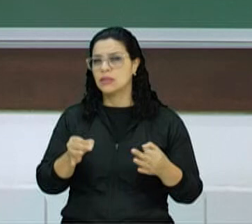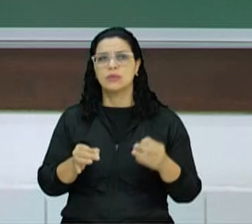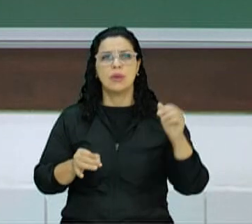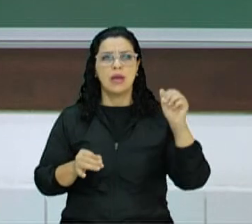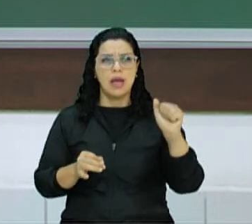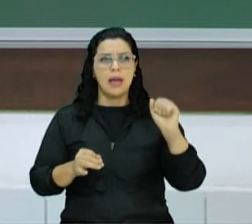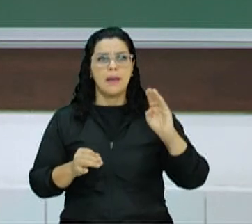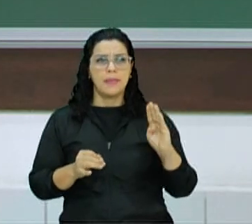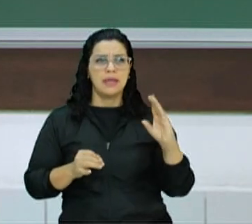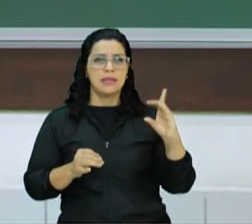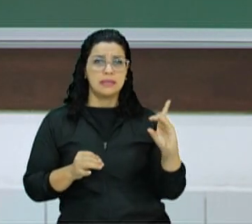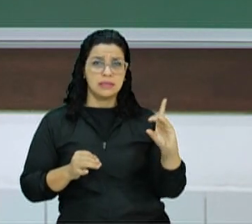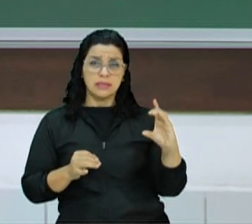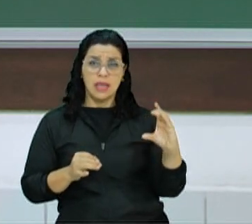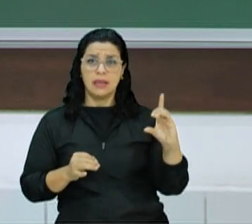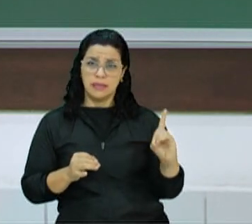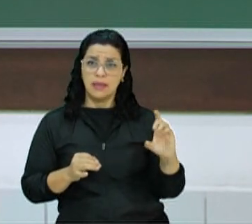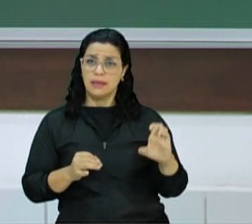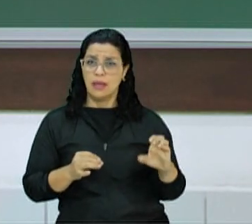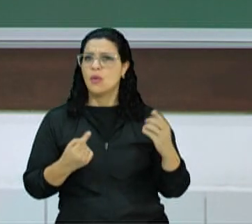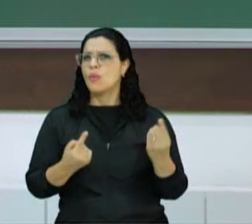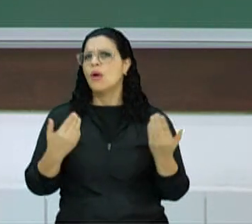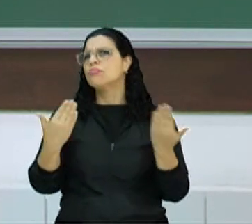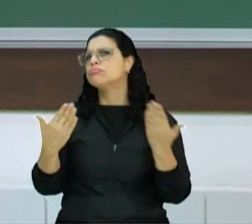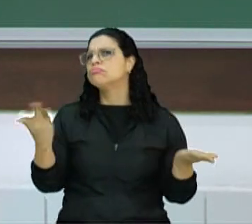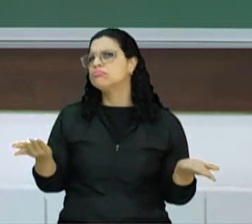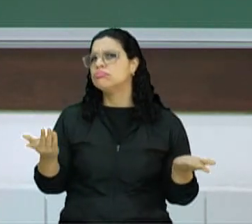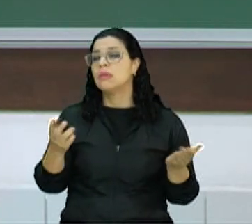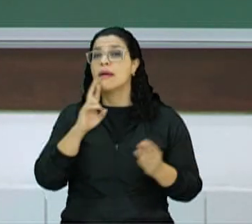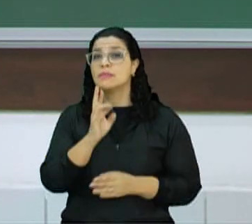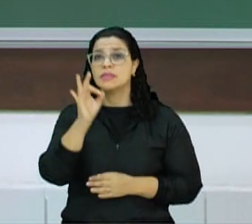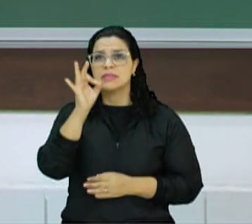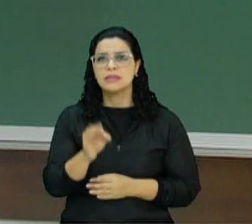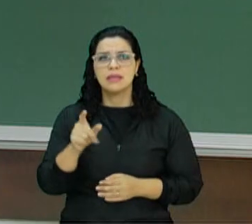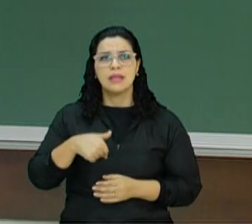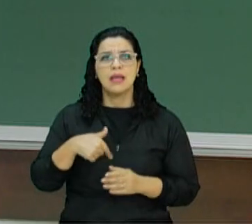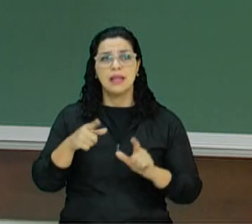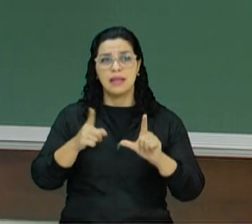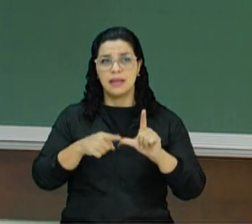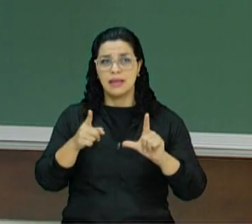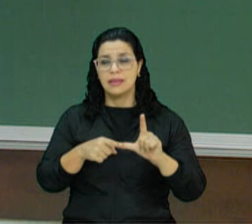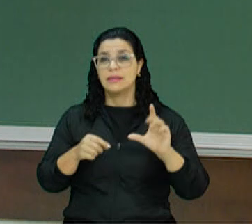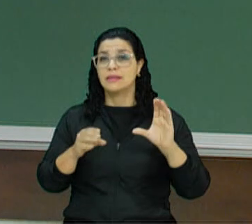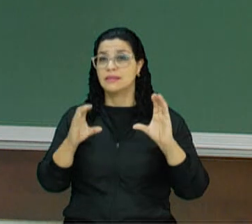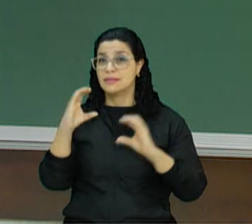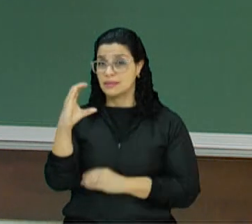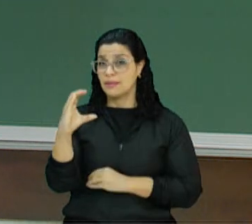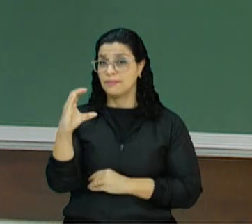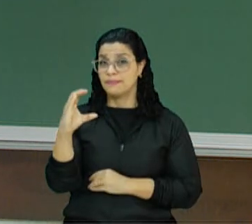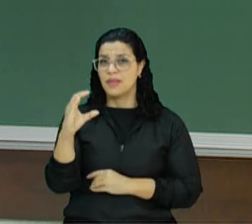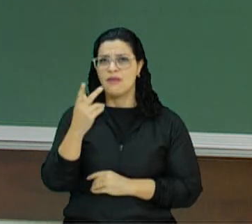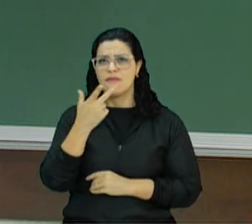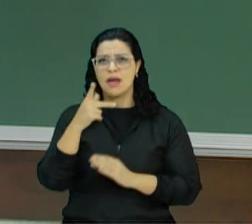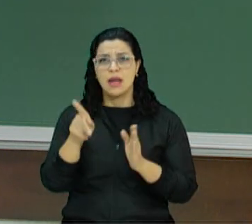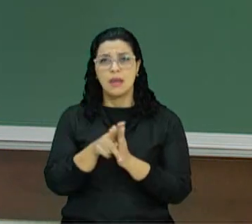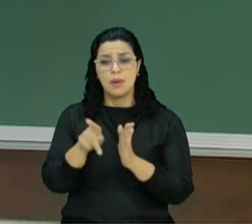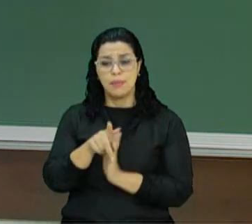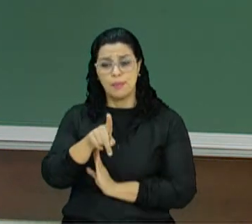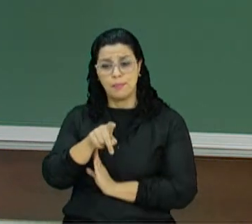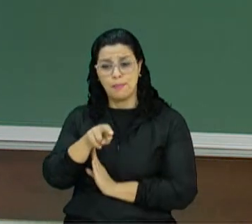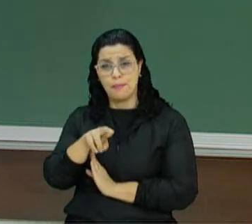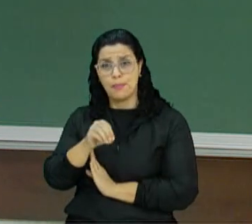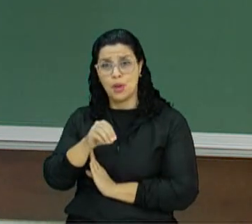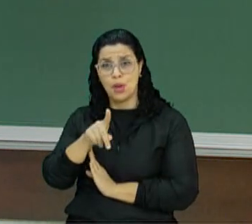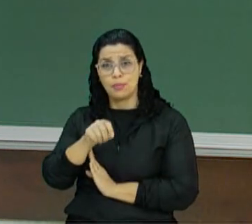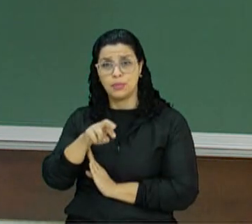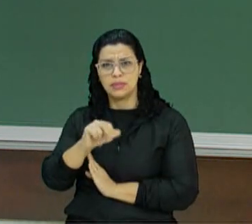oposição, proporção, causa ou comparação. E a resposta correta é a letra C. Temos ali uma relação,